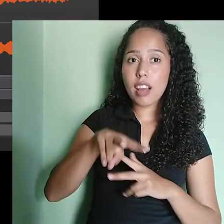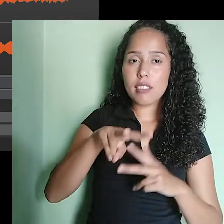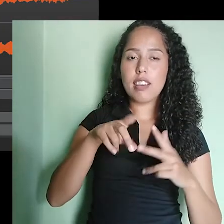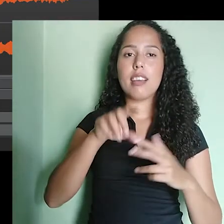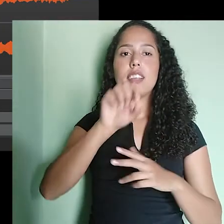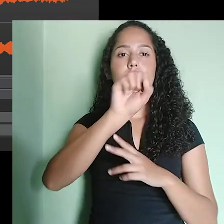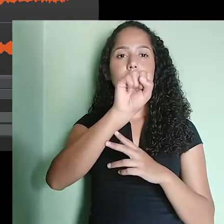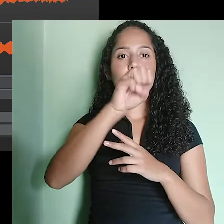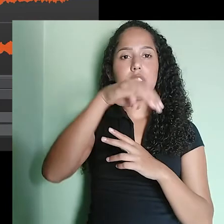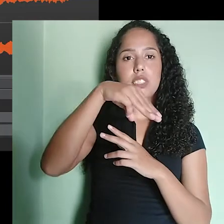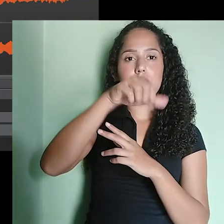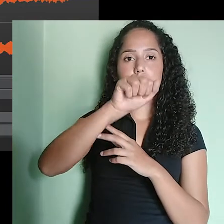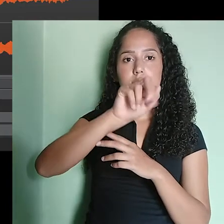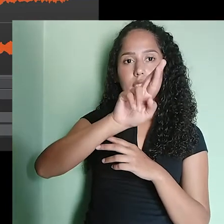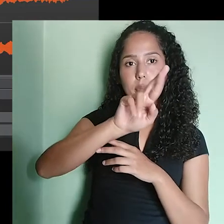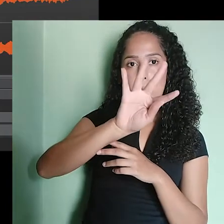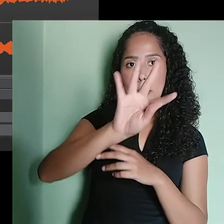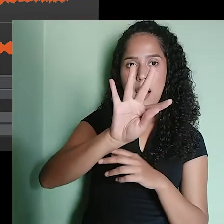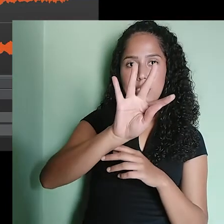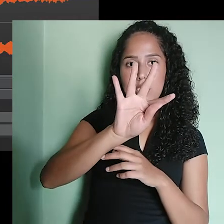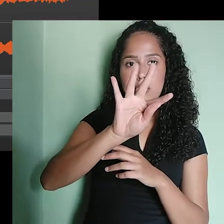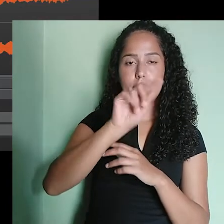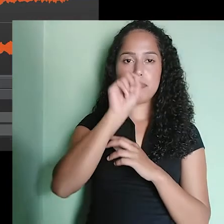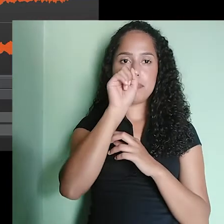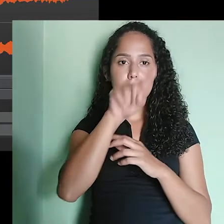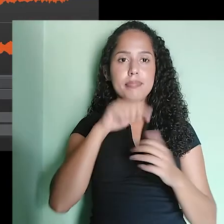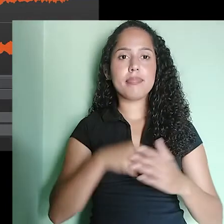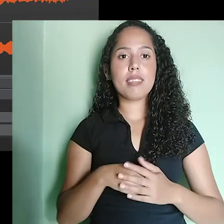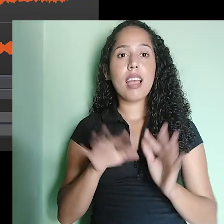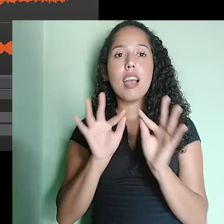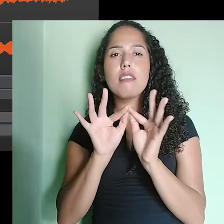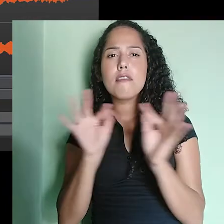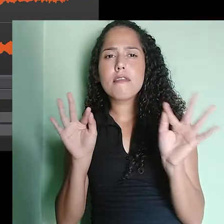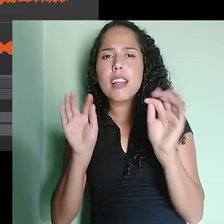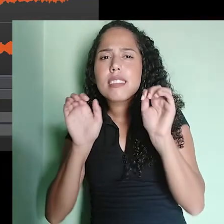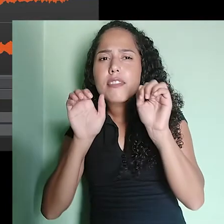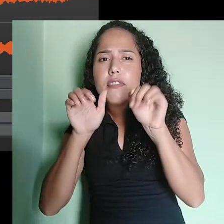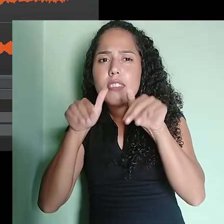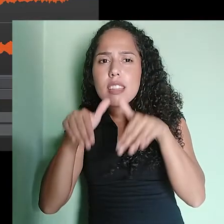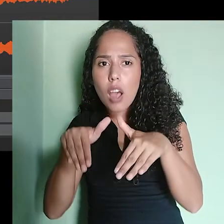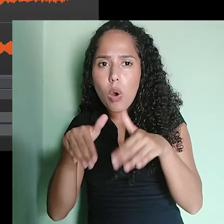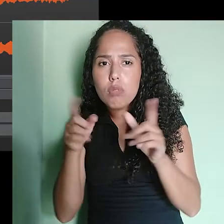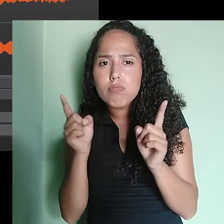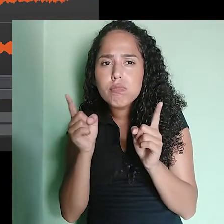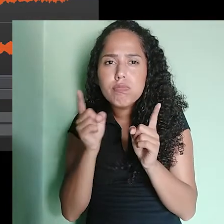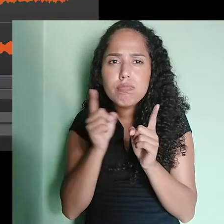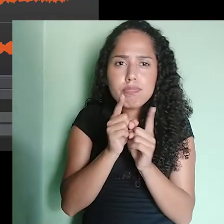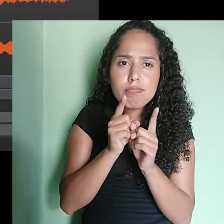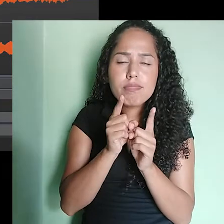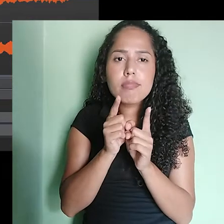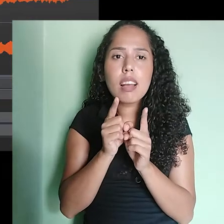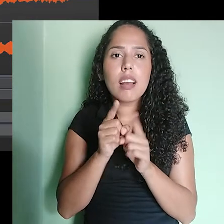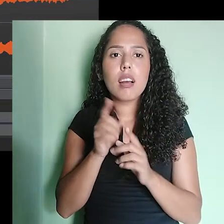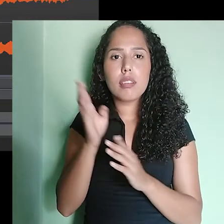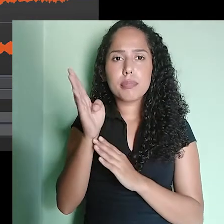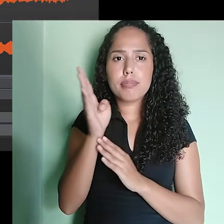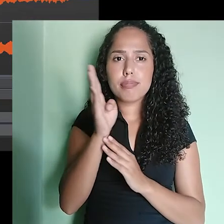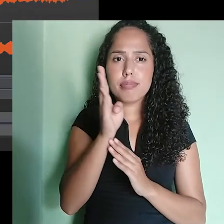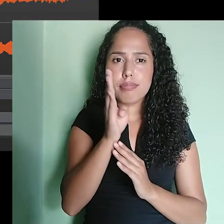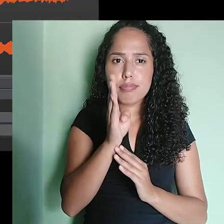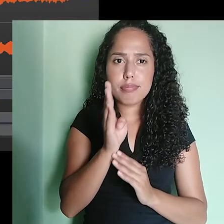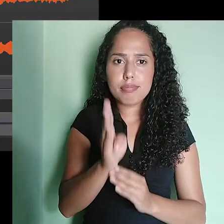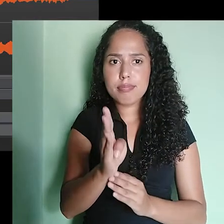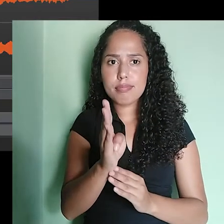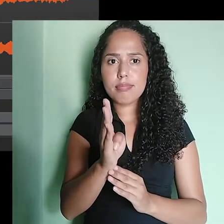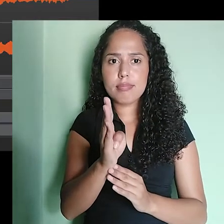ferramenta Smart, vai vir aqui, ó, no final da frase que você diminuiu, para o cursor exatamente aqui em